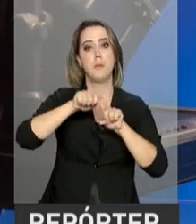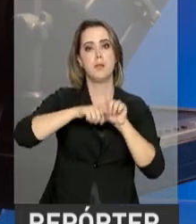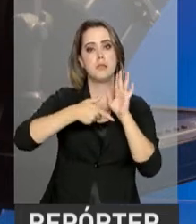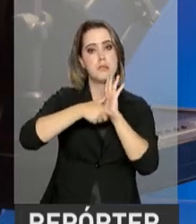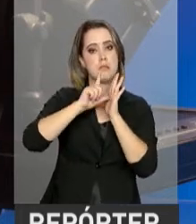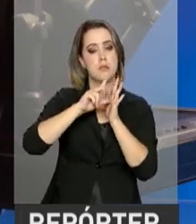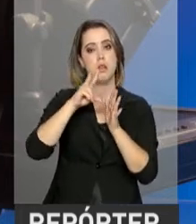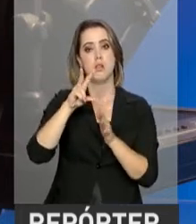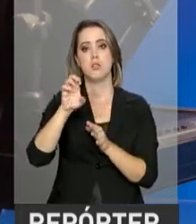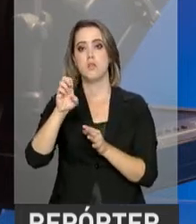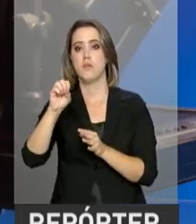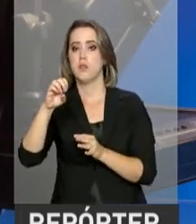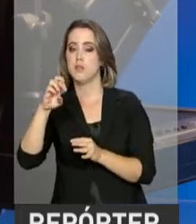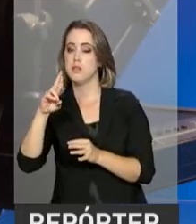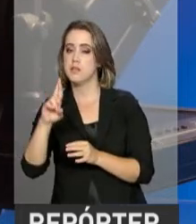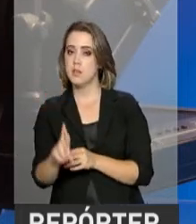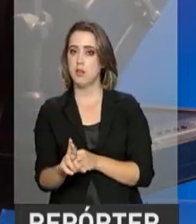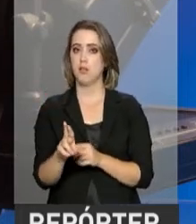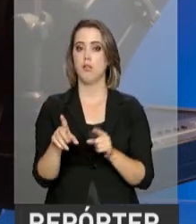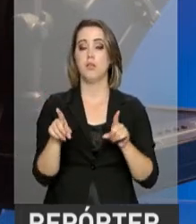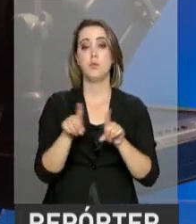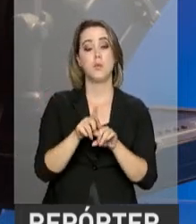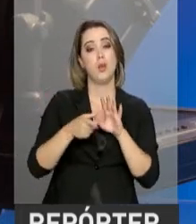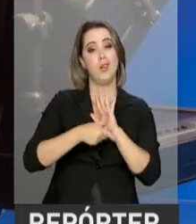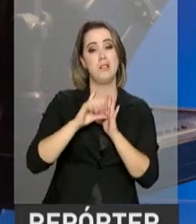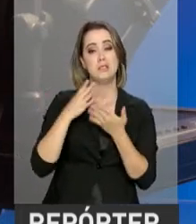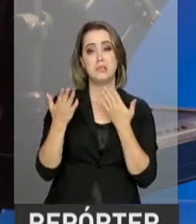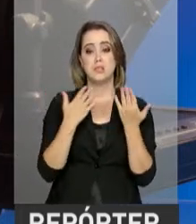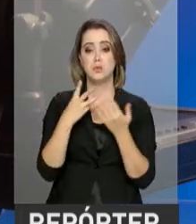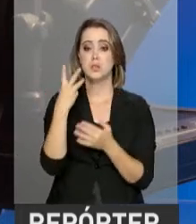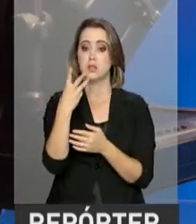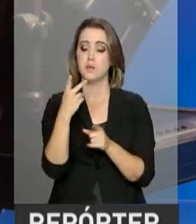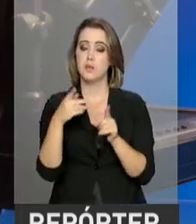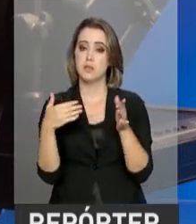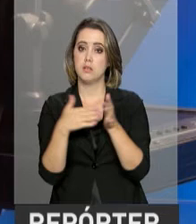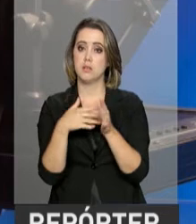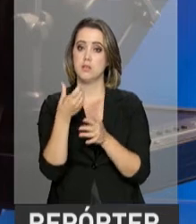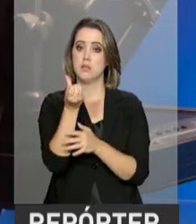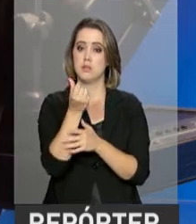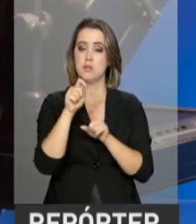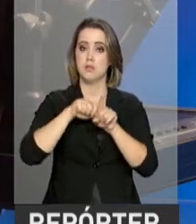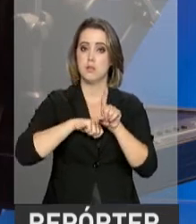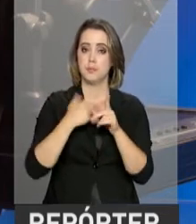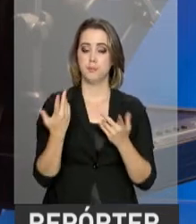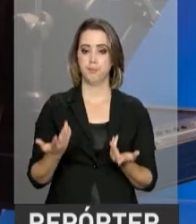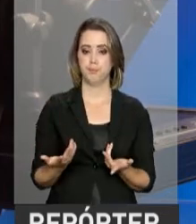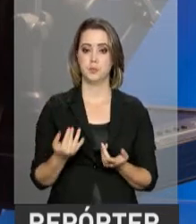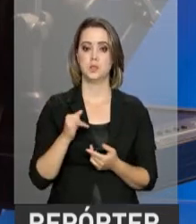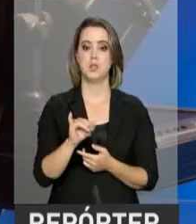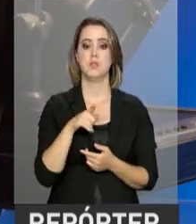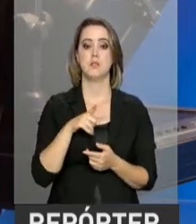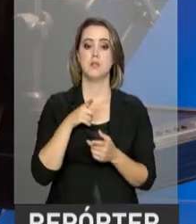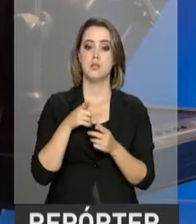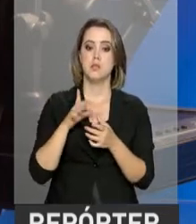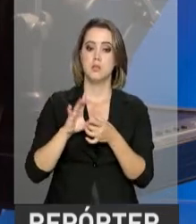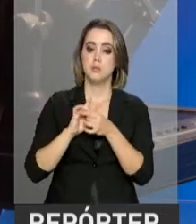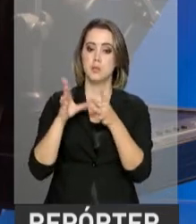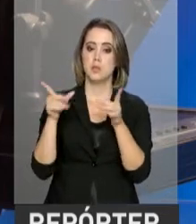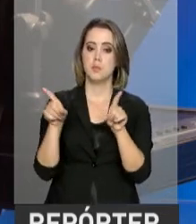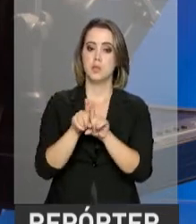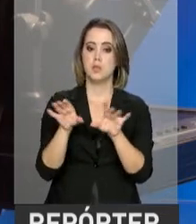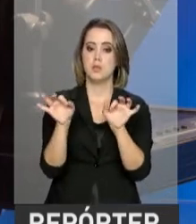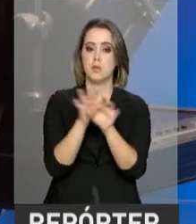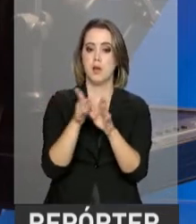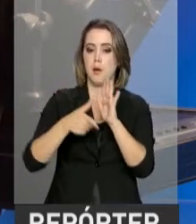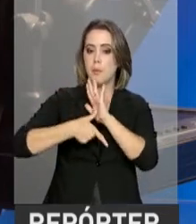do vencimento. Antes, o prazo variava entre 3 e 6 meses. Caso a licença expire antes da decisão